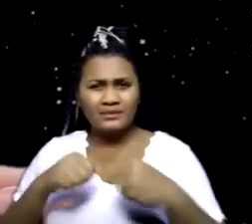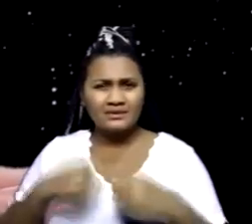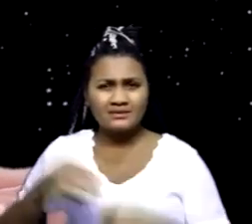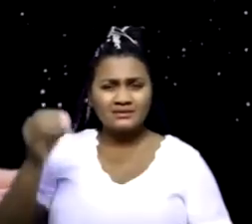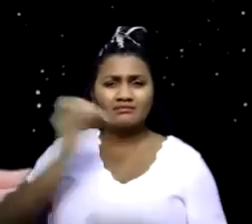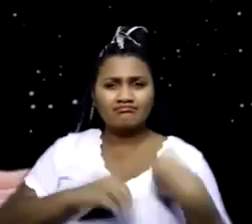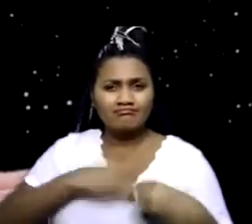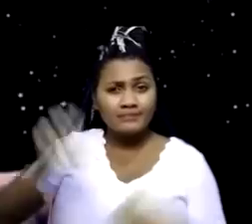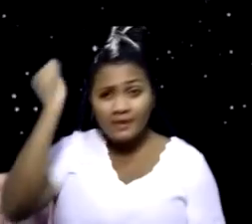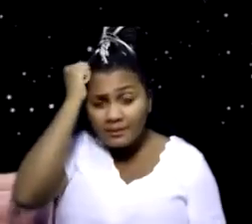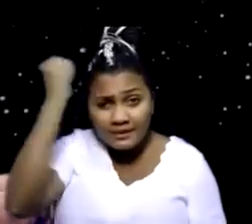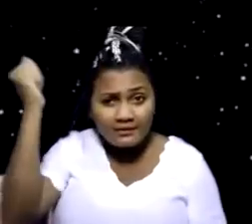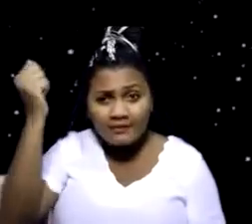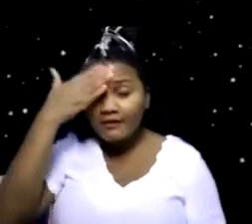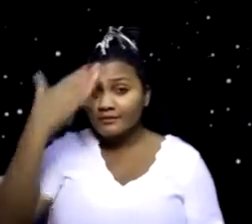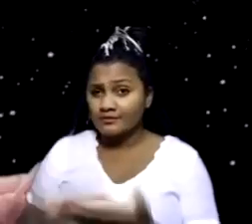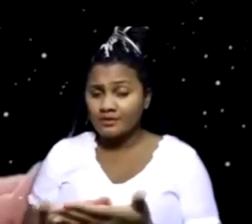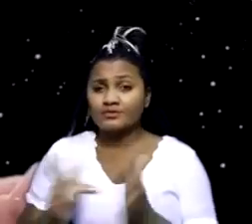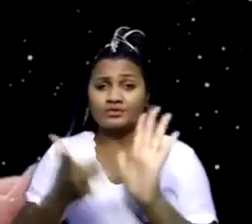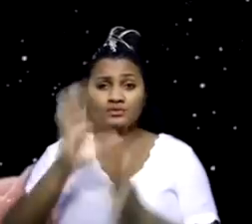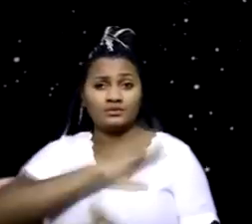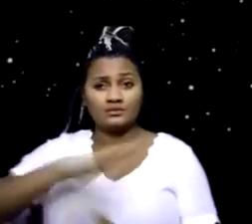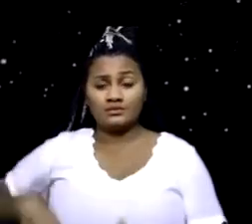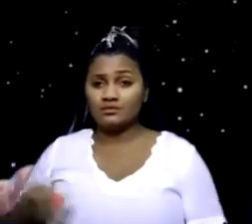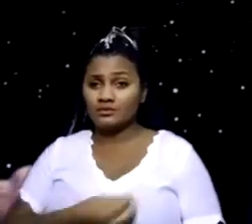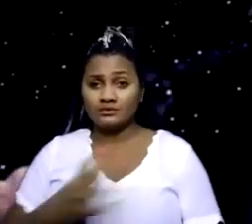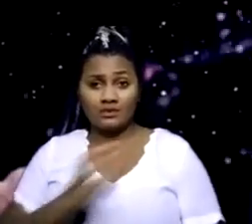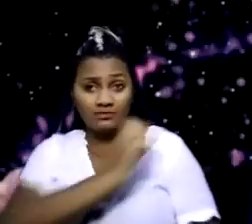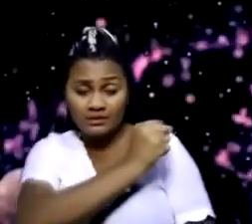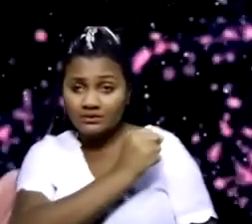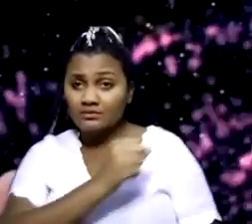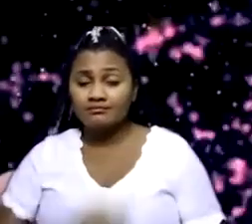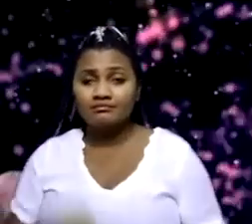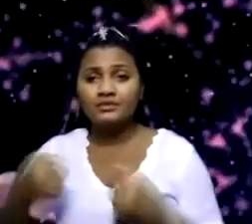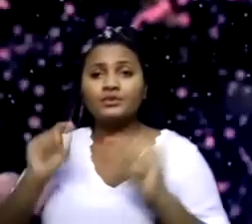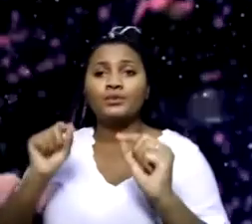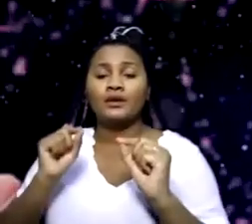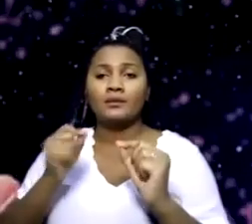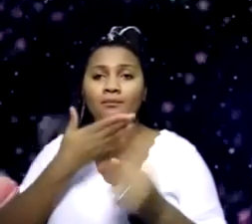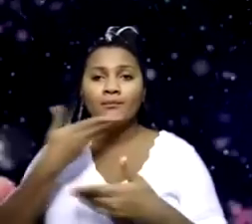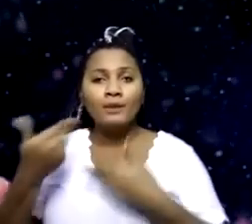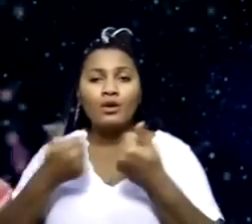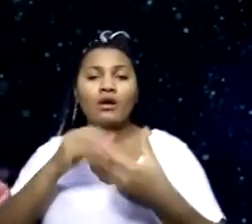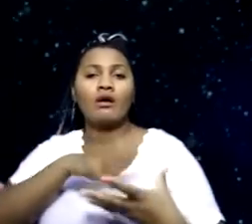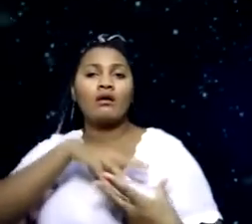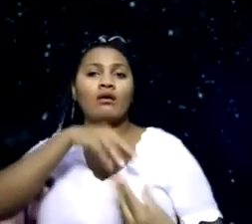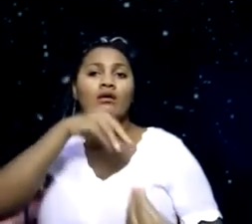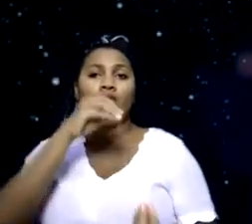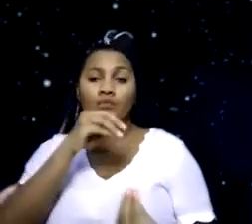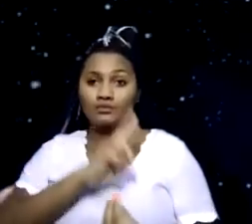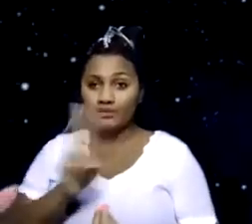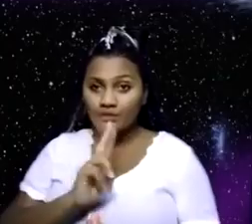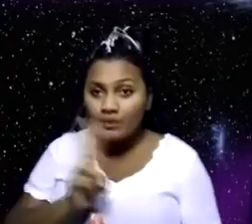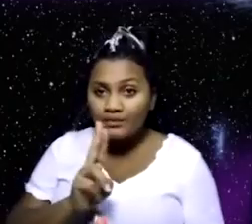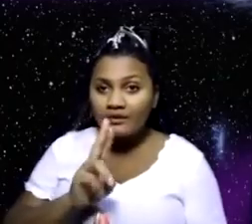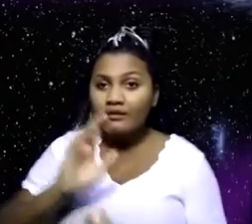seus pecados e crer em Jesus Cristo como seu Salvador. Basta apenas buscar o próprio aprimoramento da alma, chamado